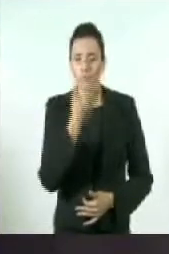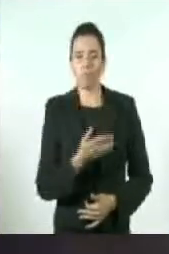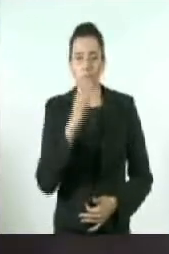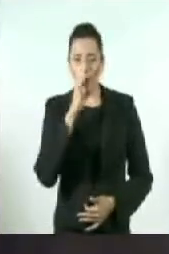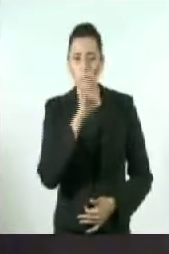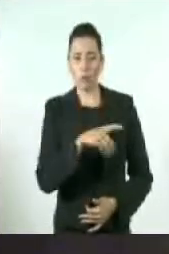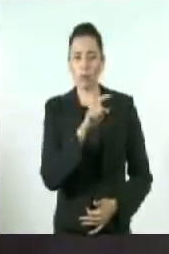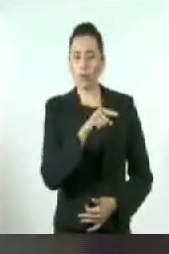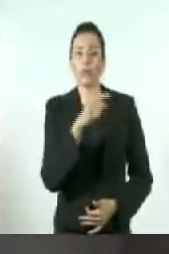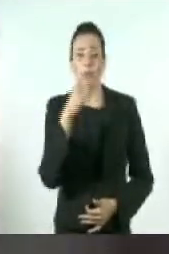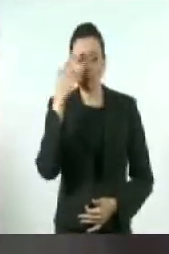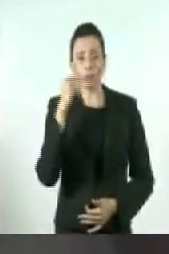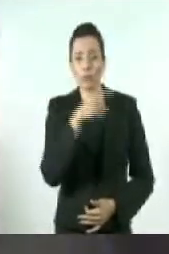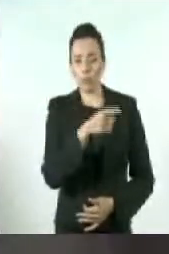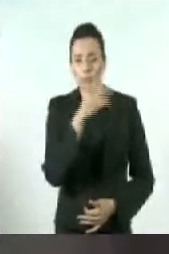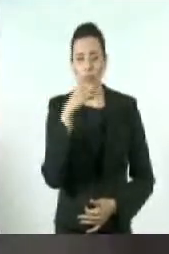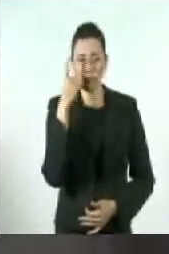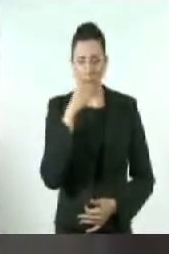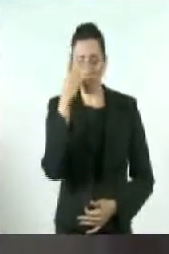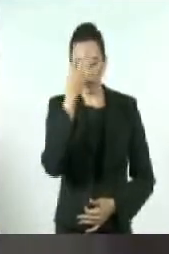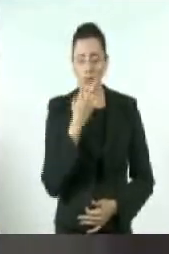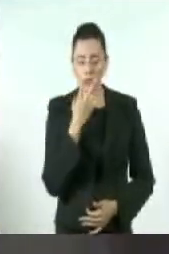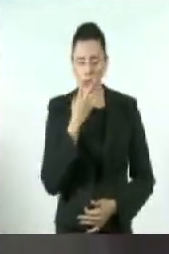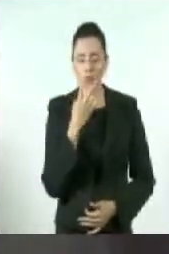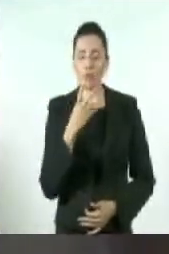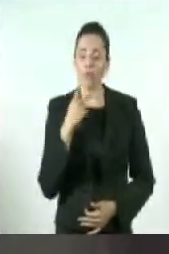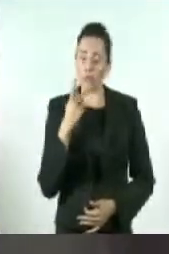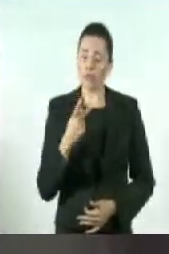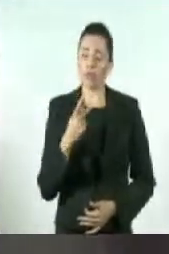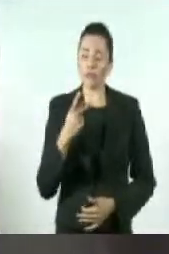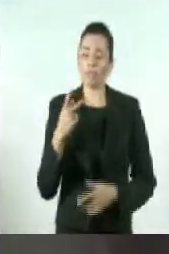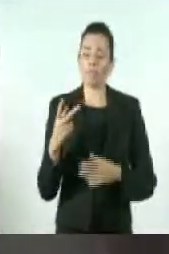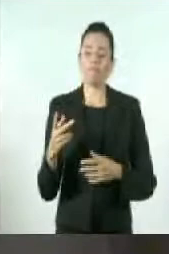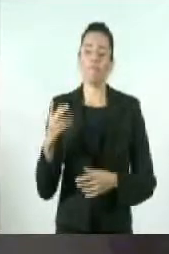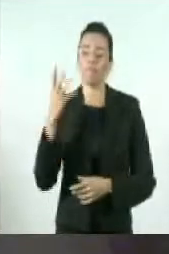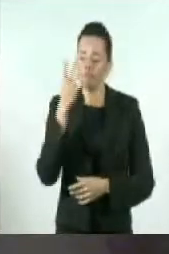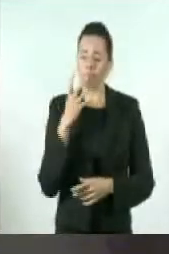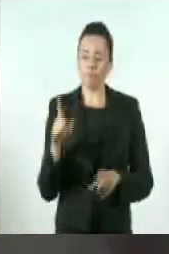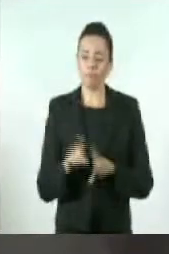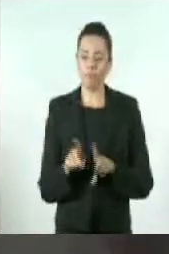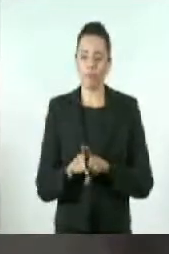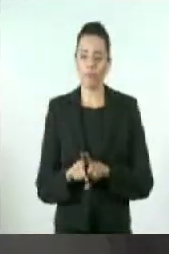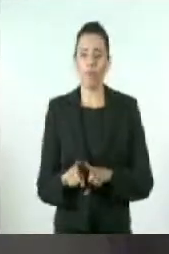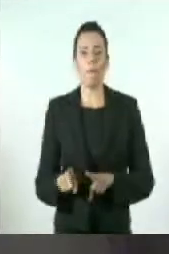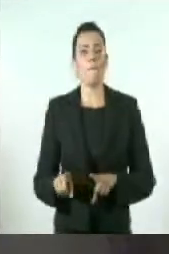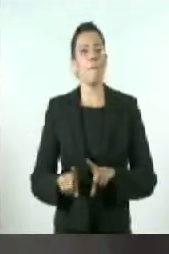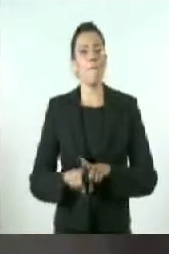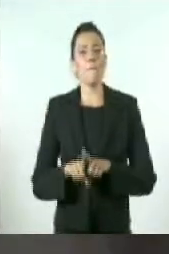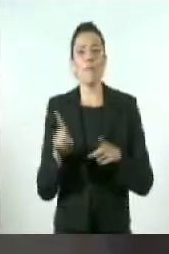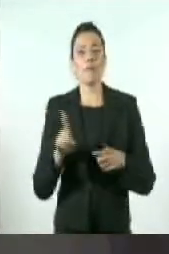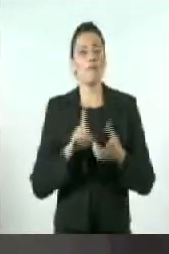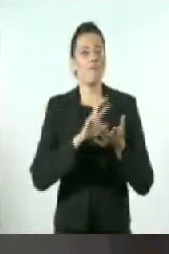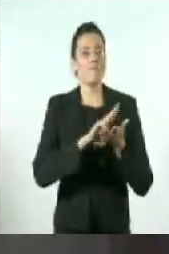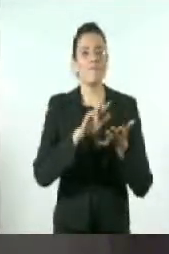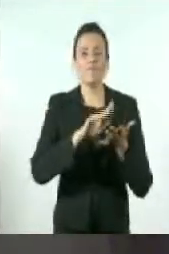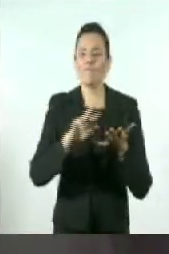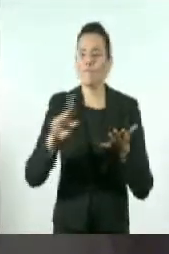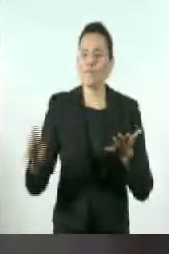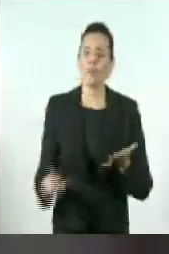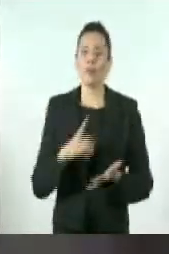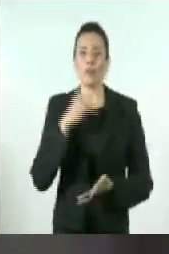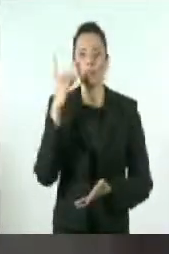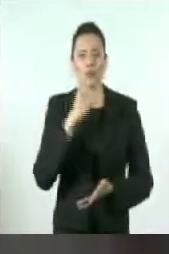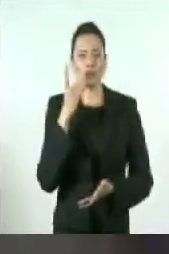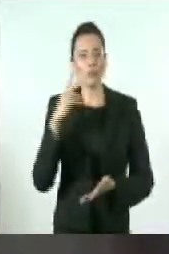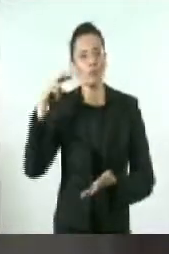levantamentos. Mas várias das situações que já virem ser ventiladas aqui por uma simples informação, uma simples